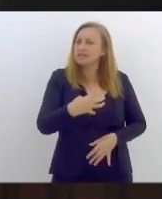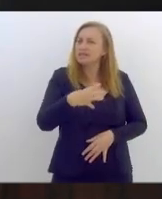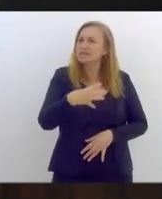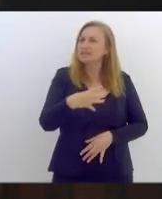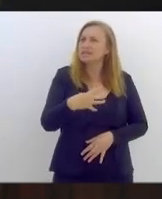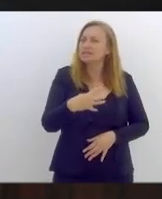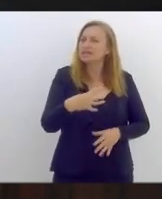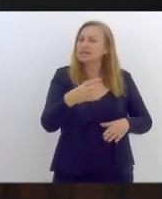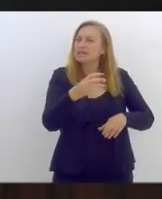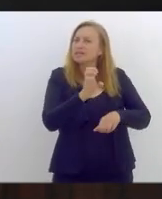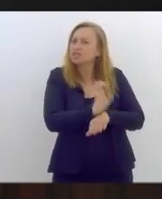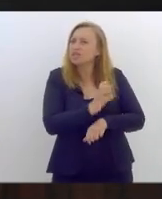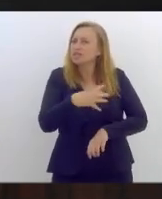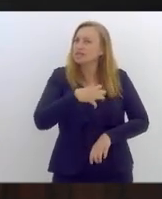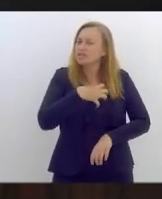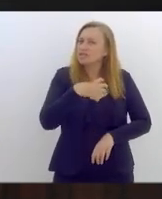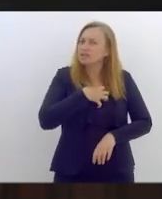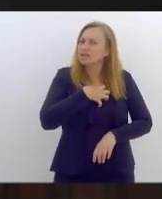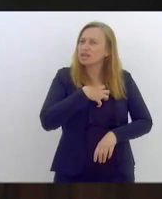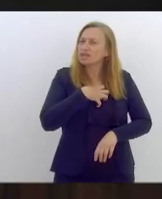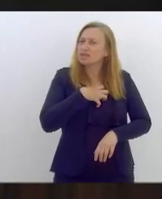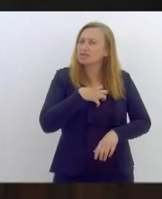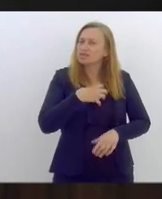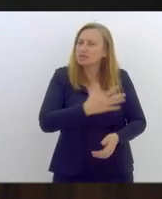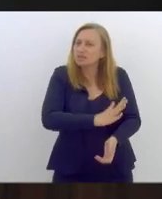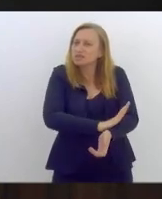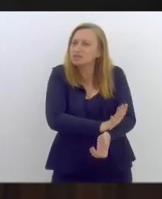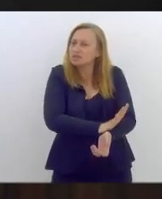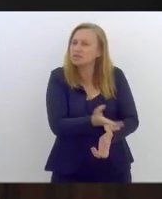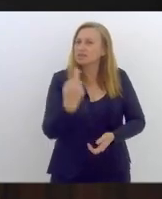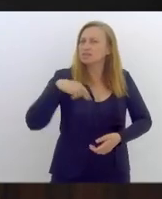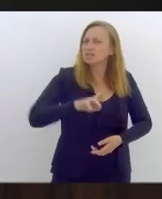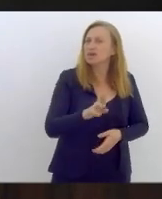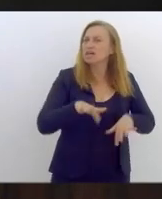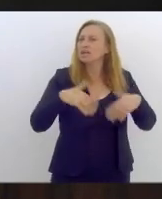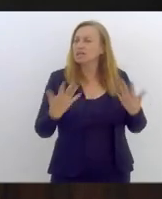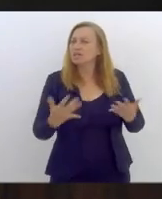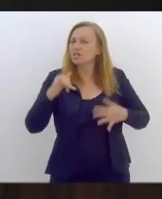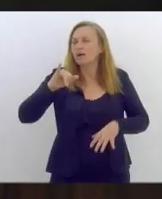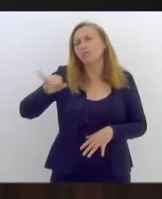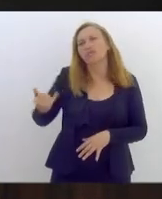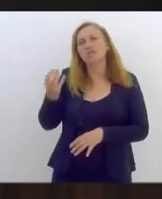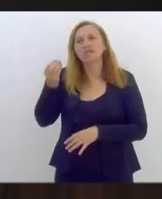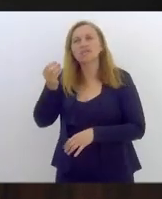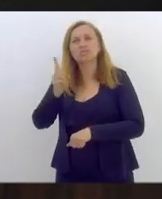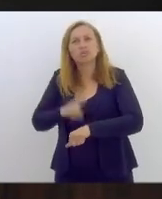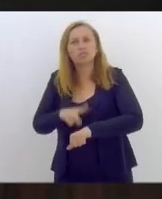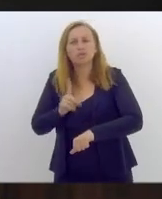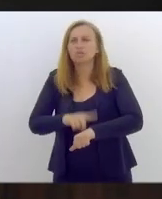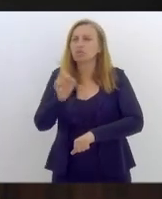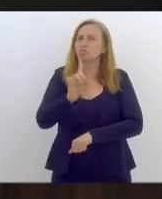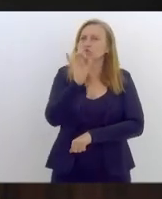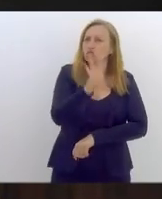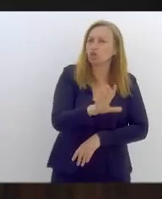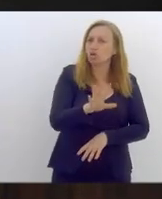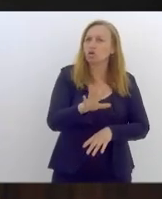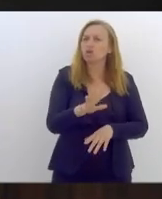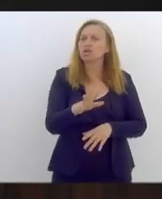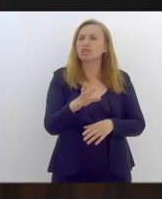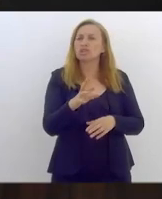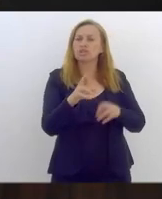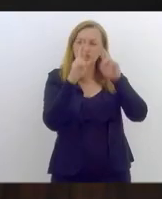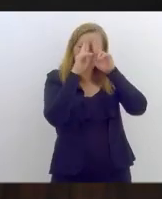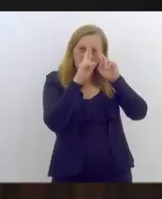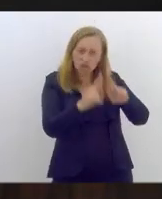brutal ato de racismo religioso. Então, aproveito esse momento, não só de